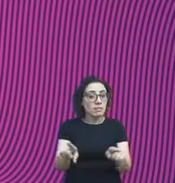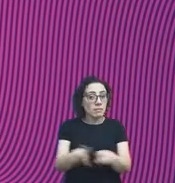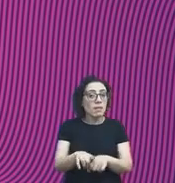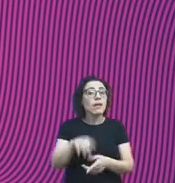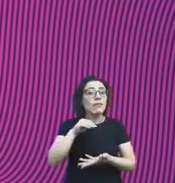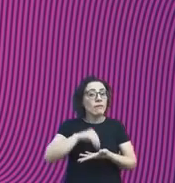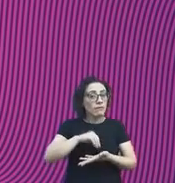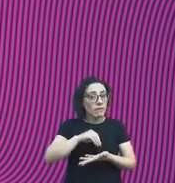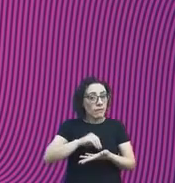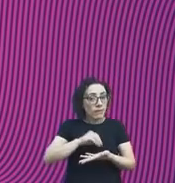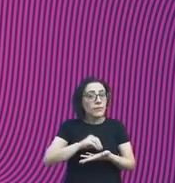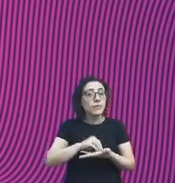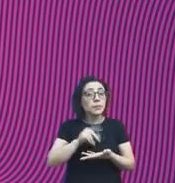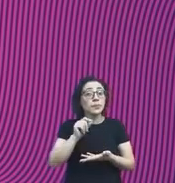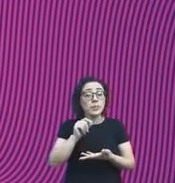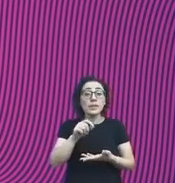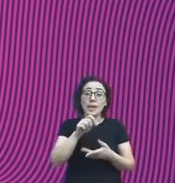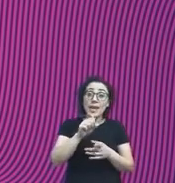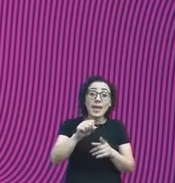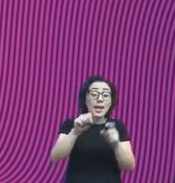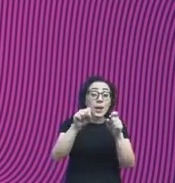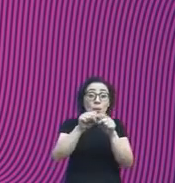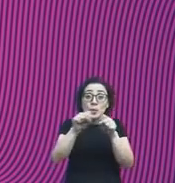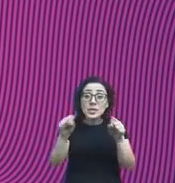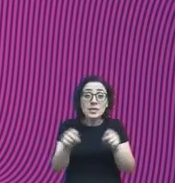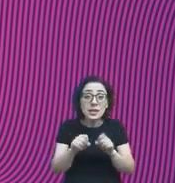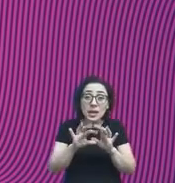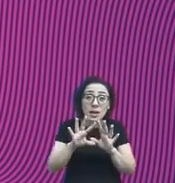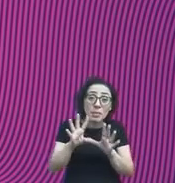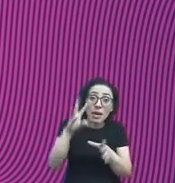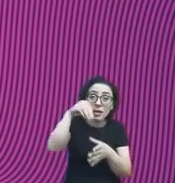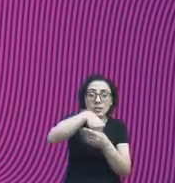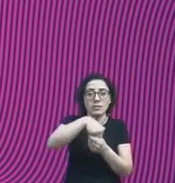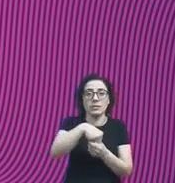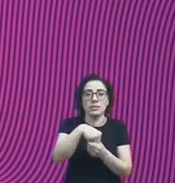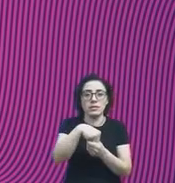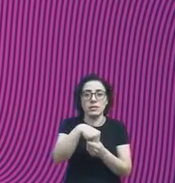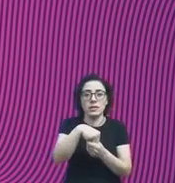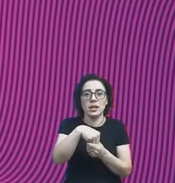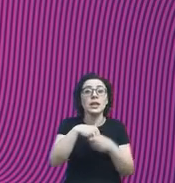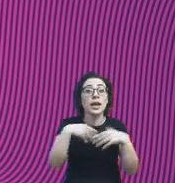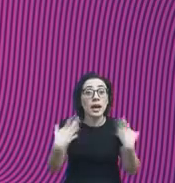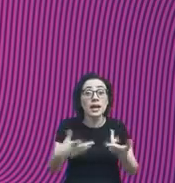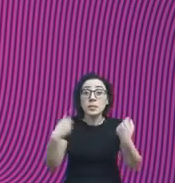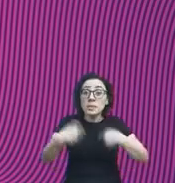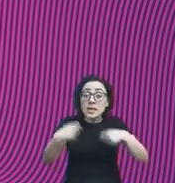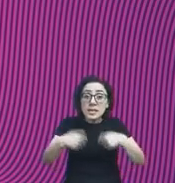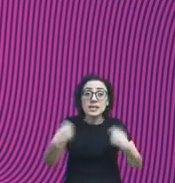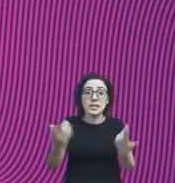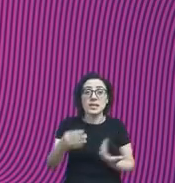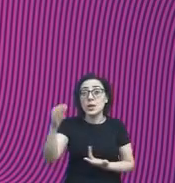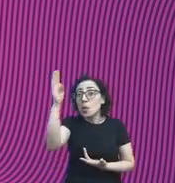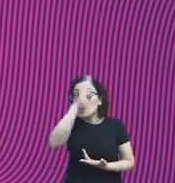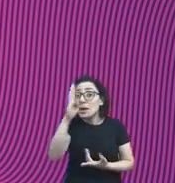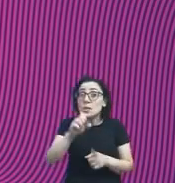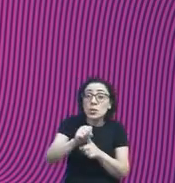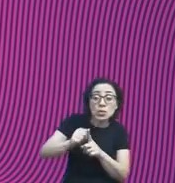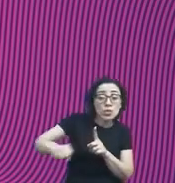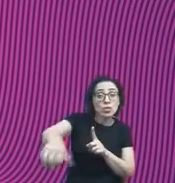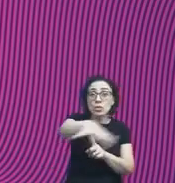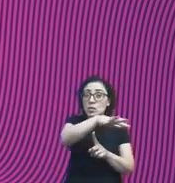que dependerá de uma grande evolução do Brasil como sociedade, como economia, mas dependerá também de a